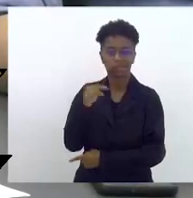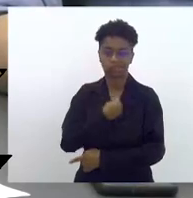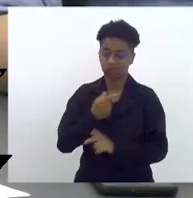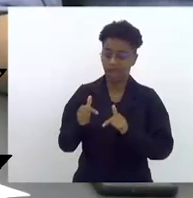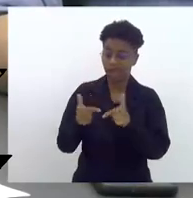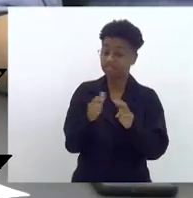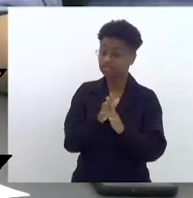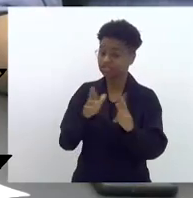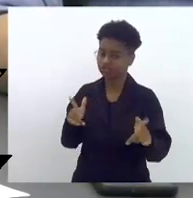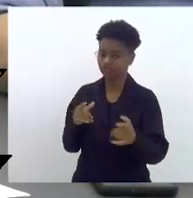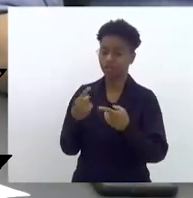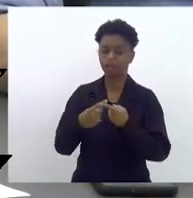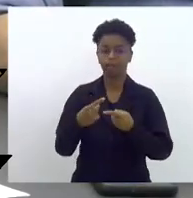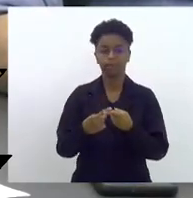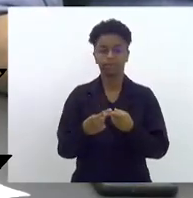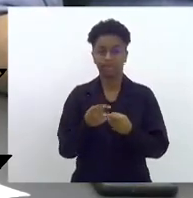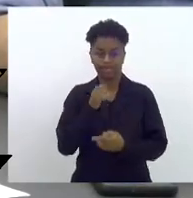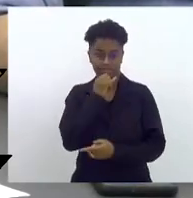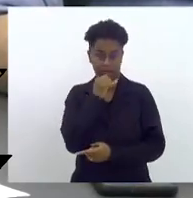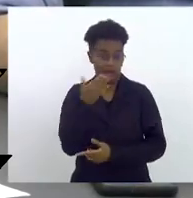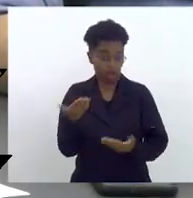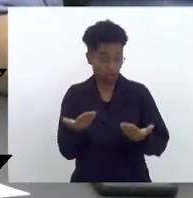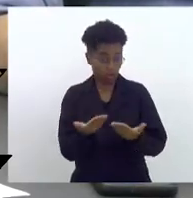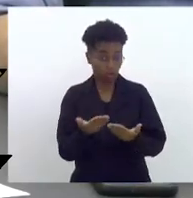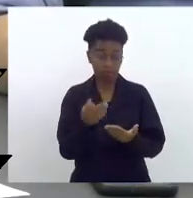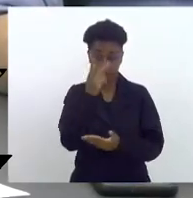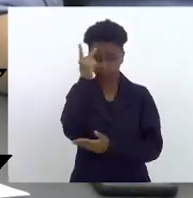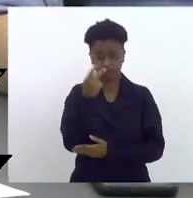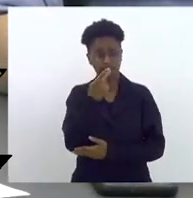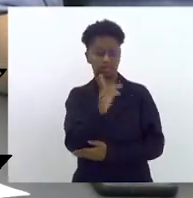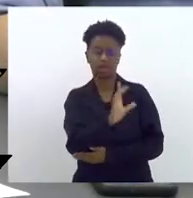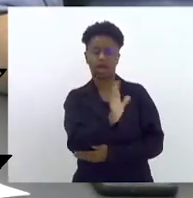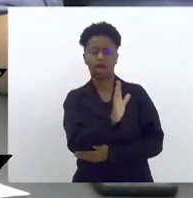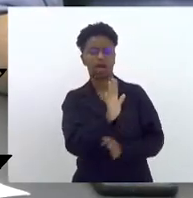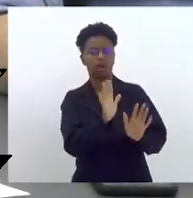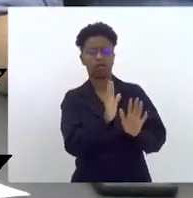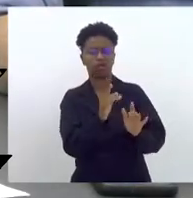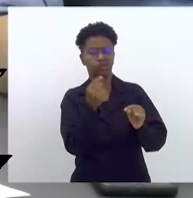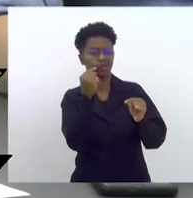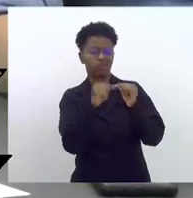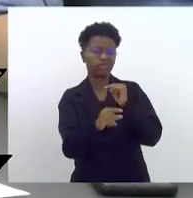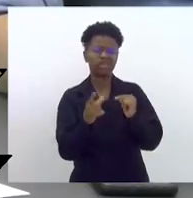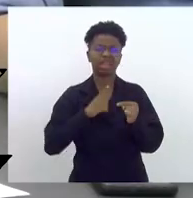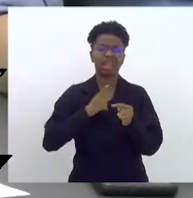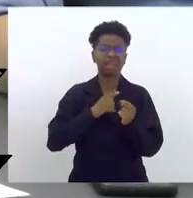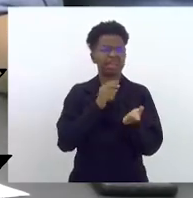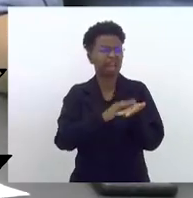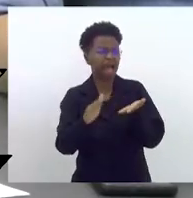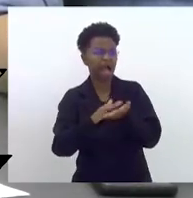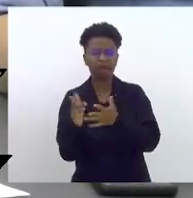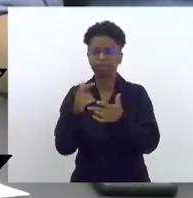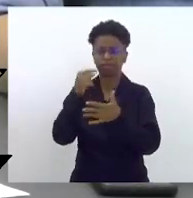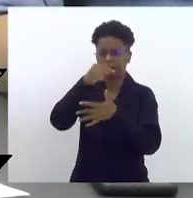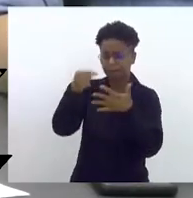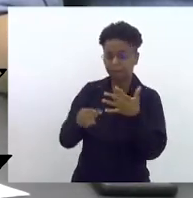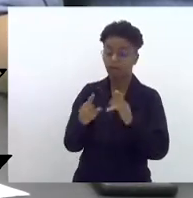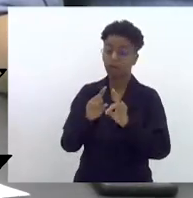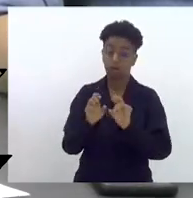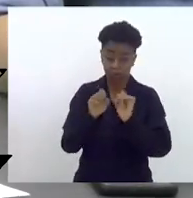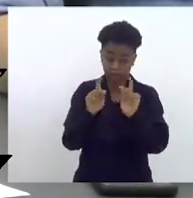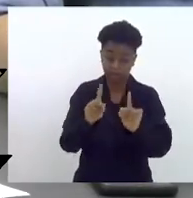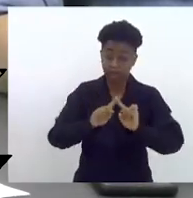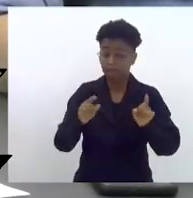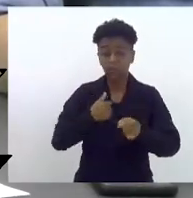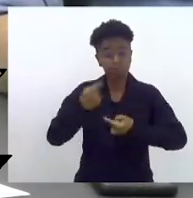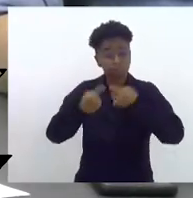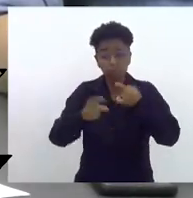pelo fato pelo menos nesse caso não mas isso daí não é o que tem despesa tem não sei quê tudo bem mas eu não tô